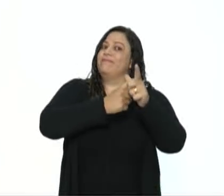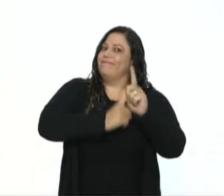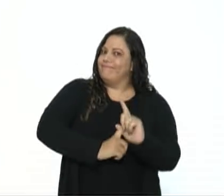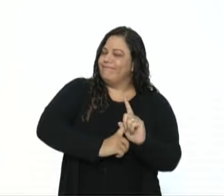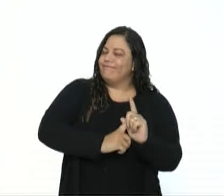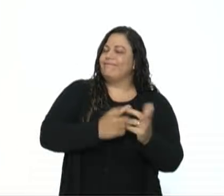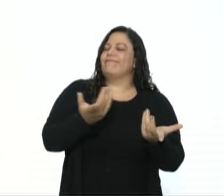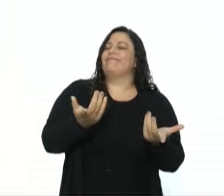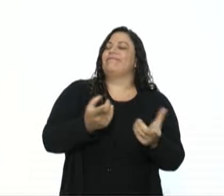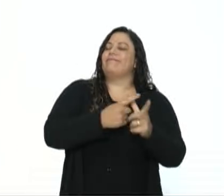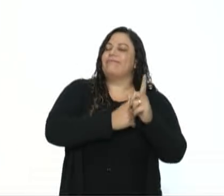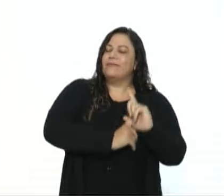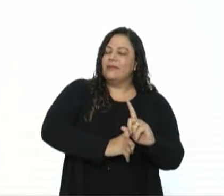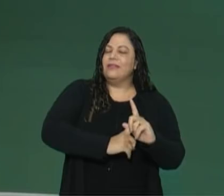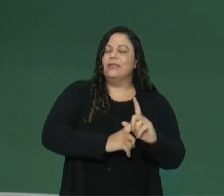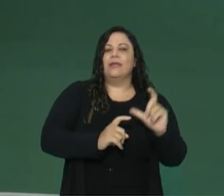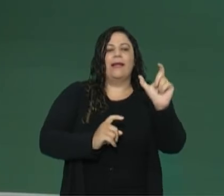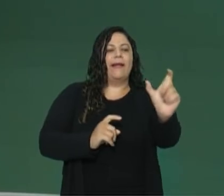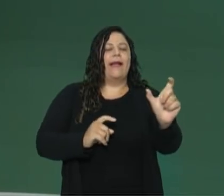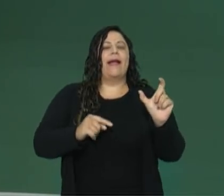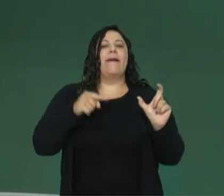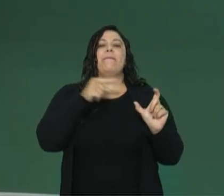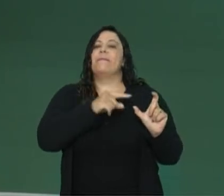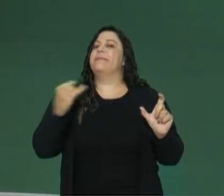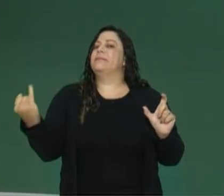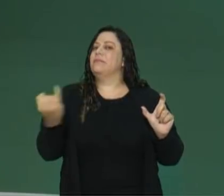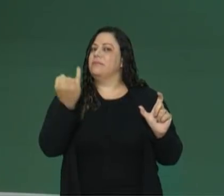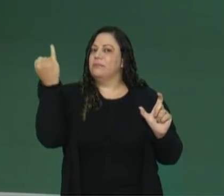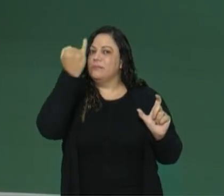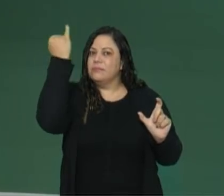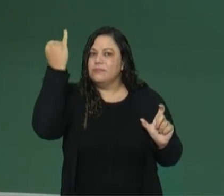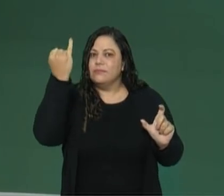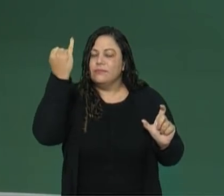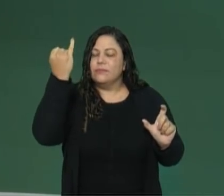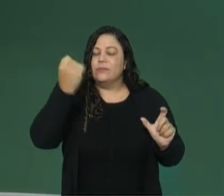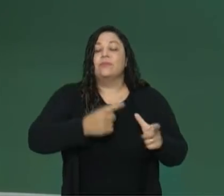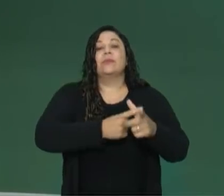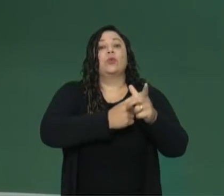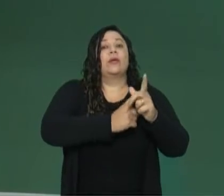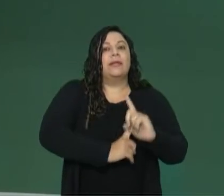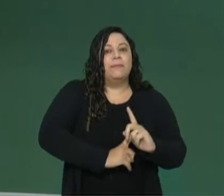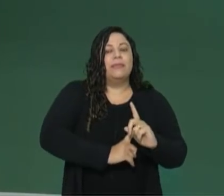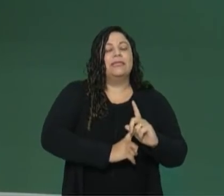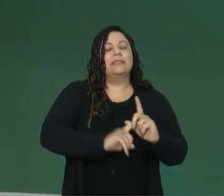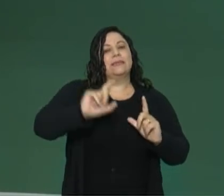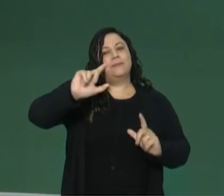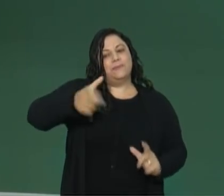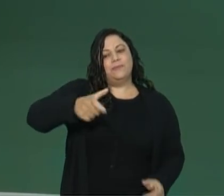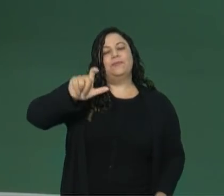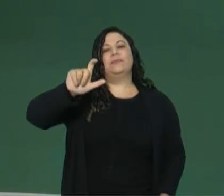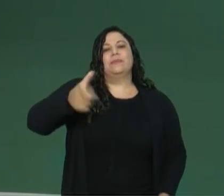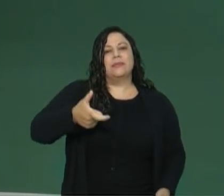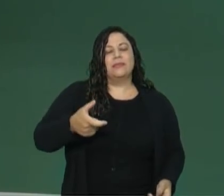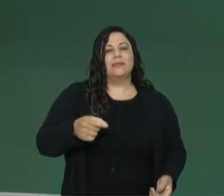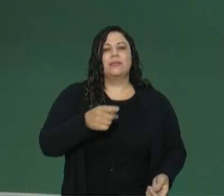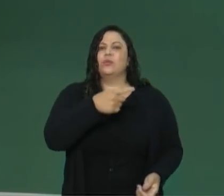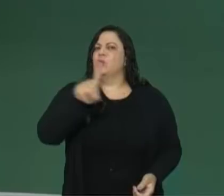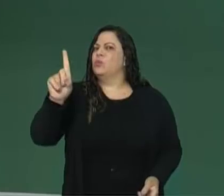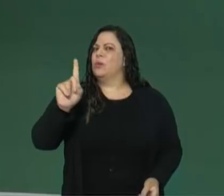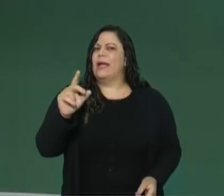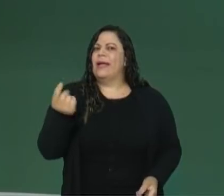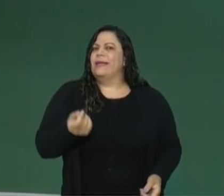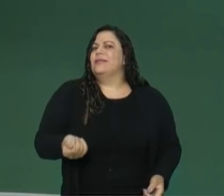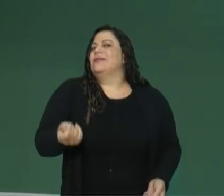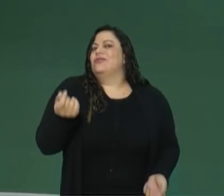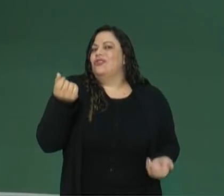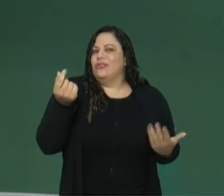Empréstimo, veja, uma palavra bastante importante, eu estou emprestando esse dinheiro, esse crédito, né? Veja que não é dinheiro. A